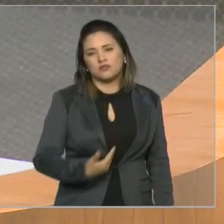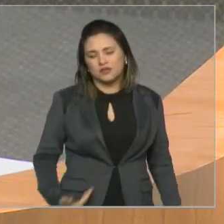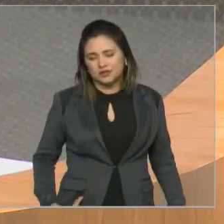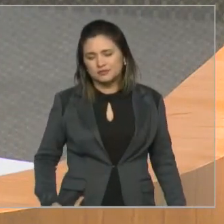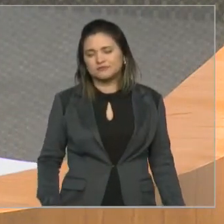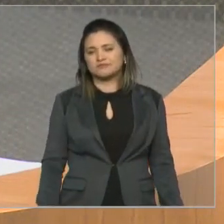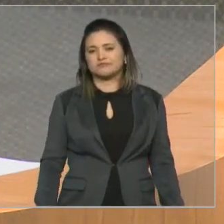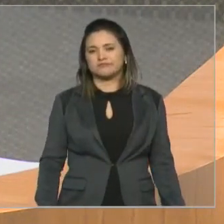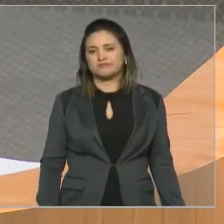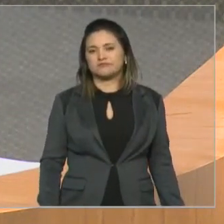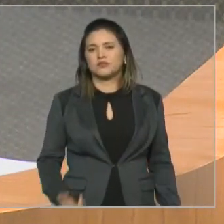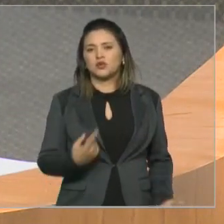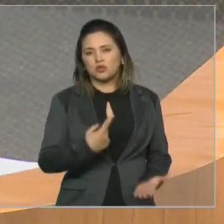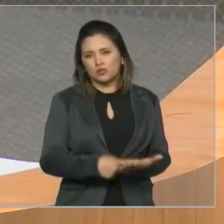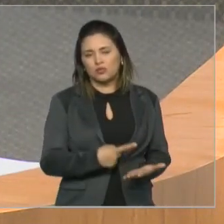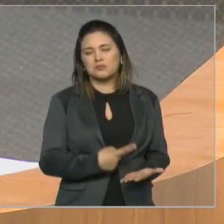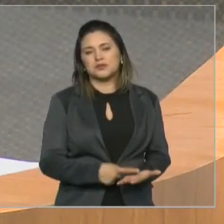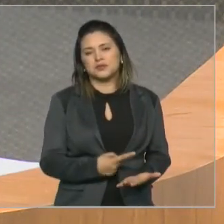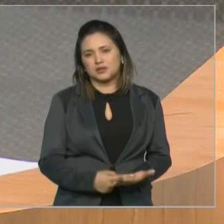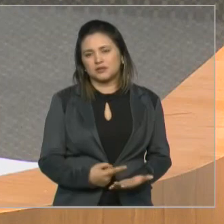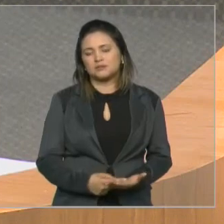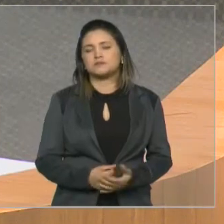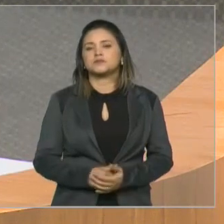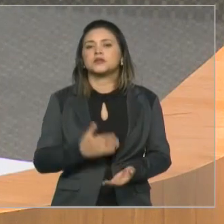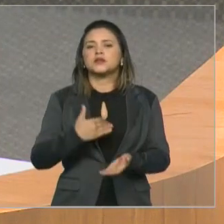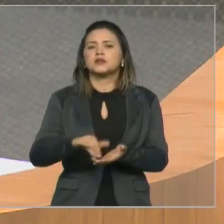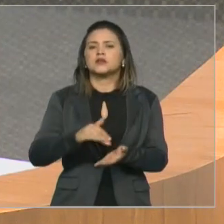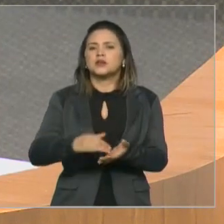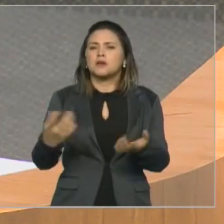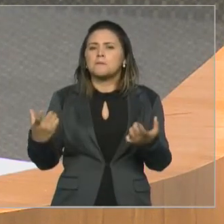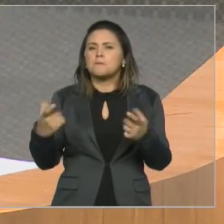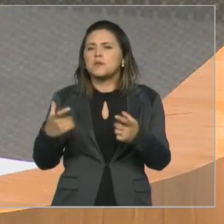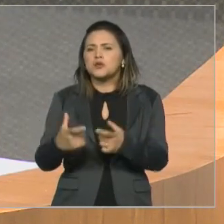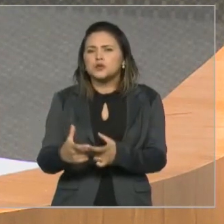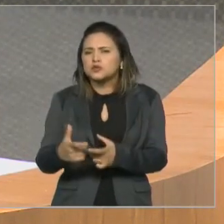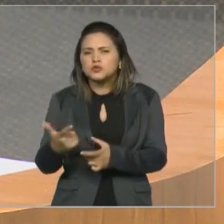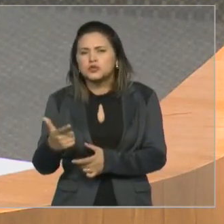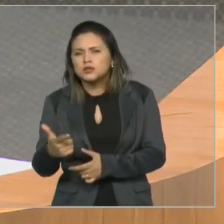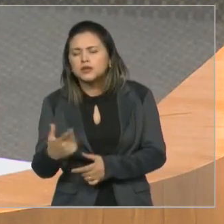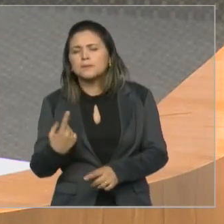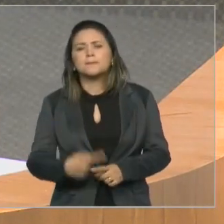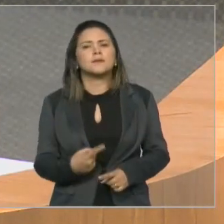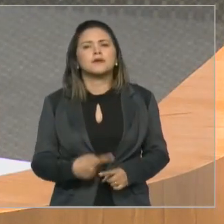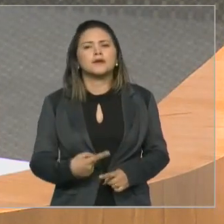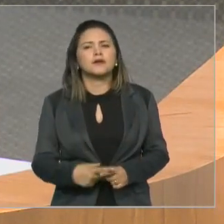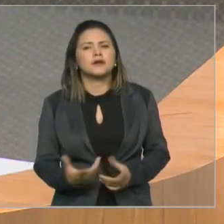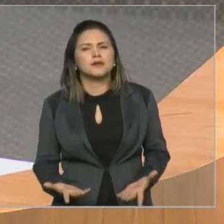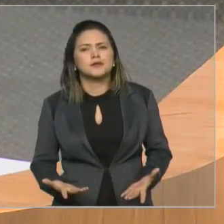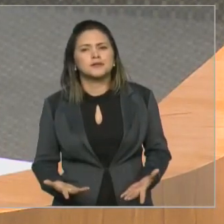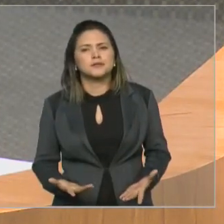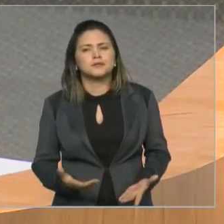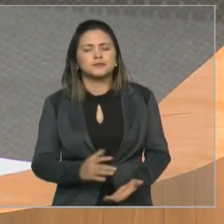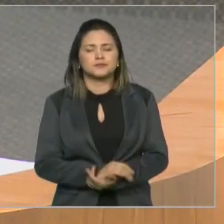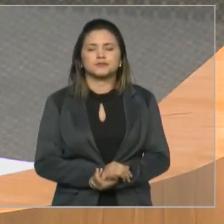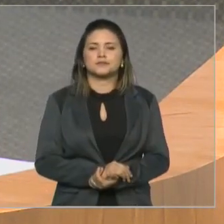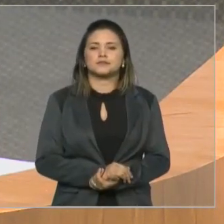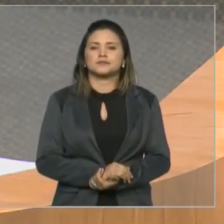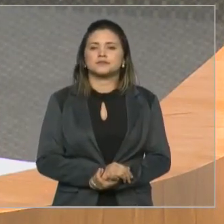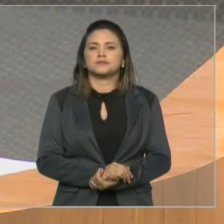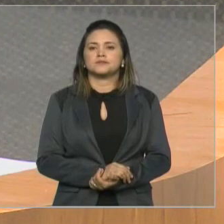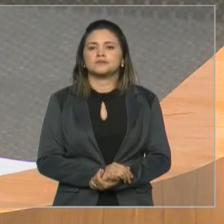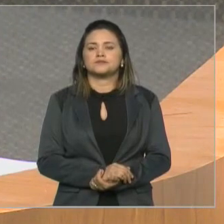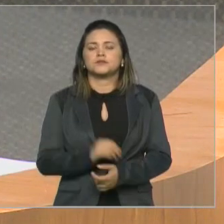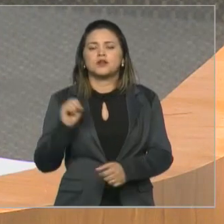Por que não houve corte de secretarias? Por que não houve corte de cargos comissionados?